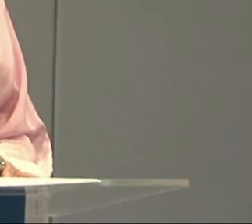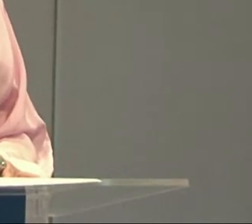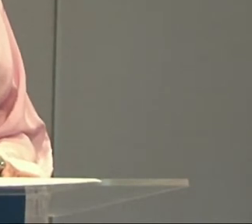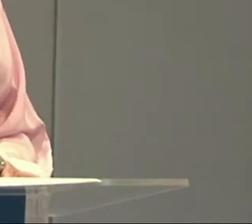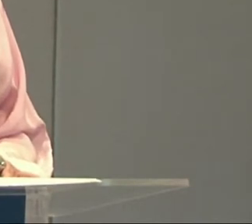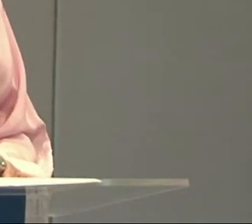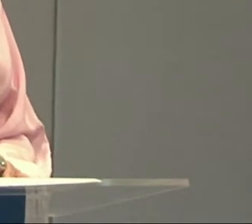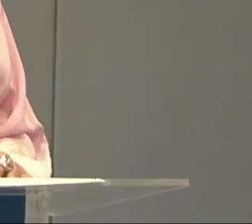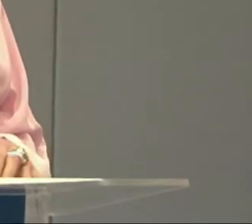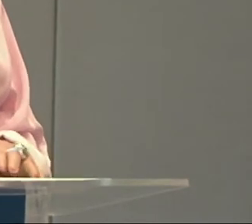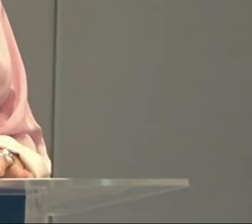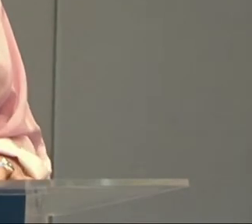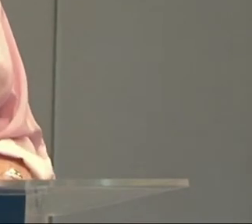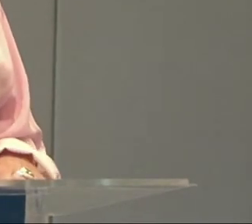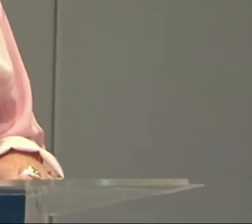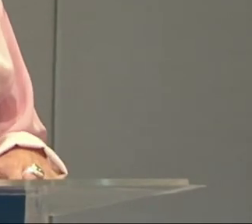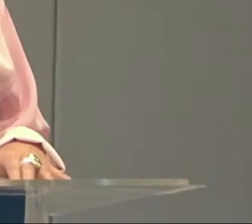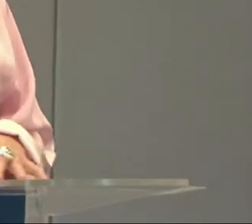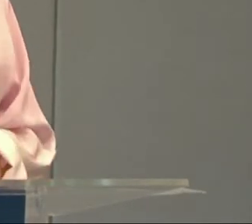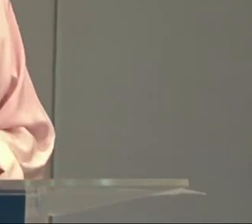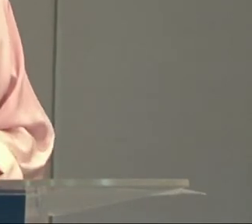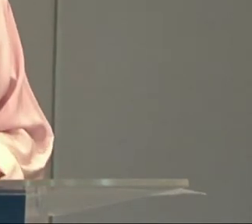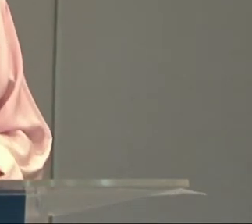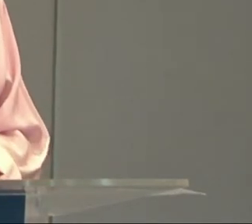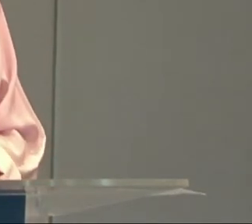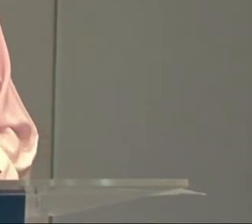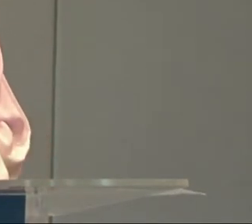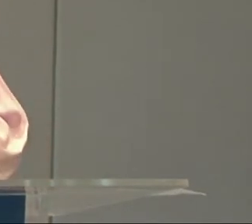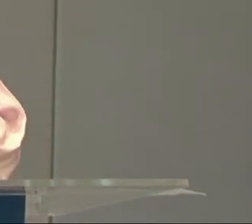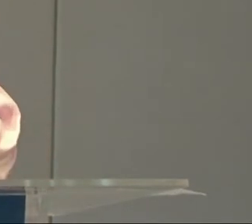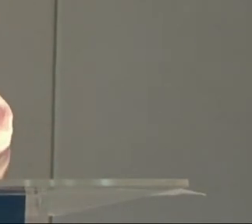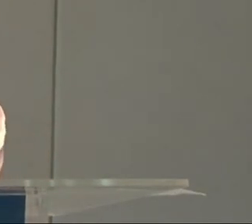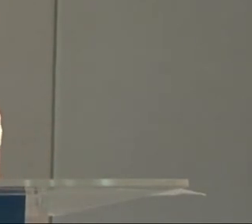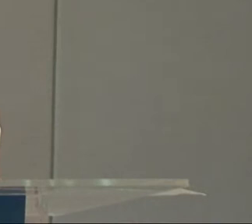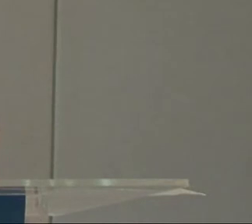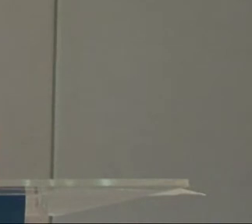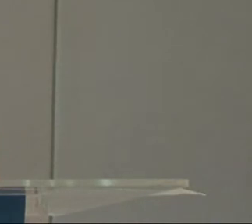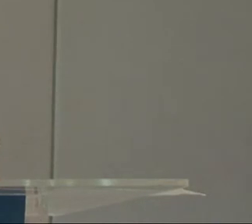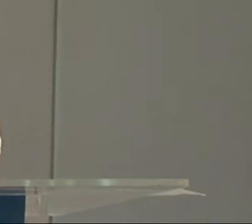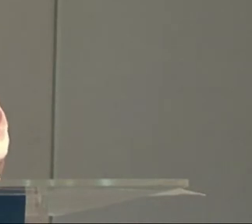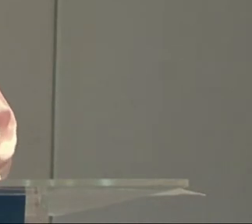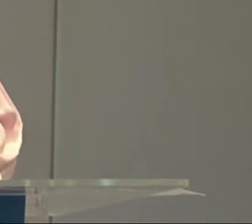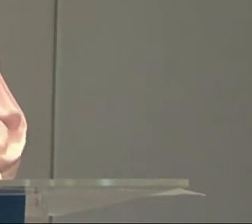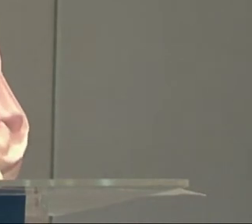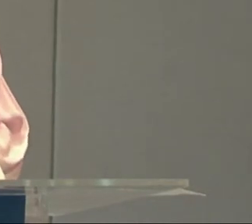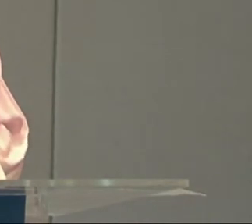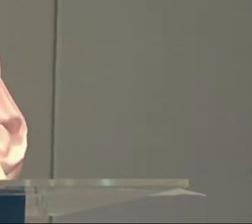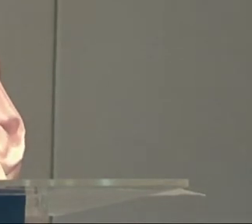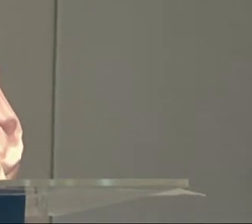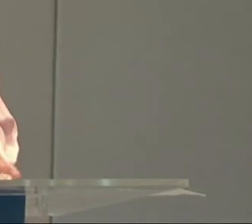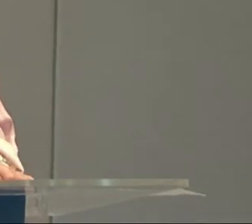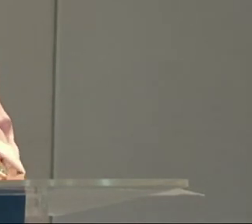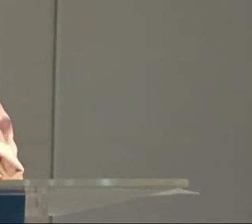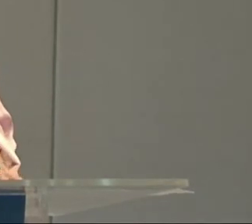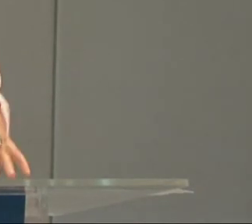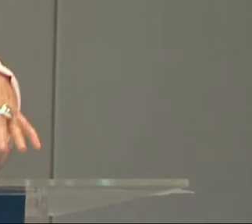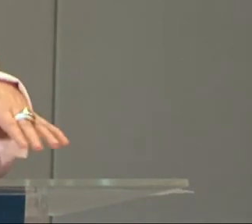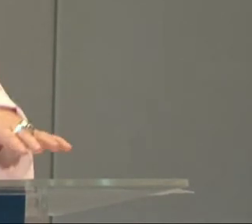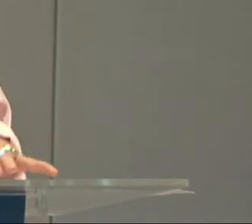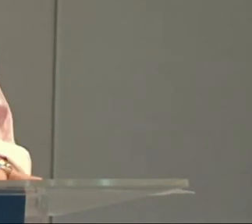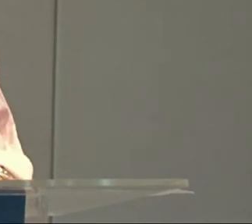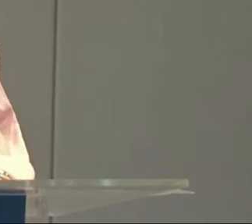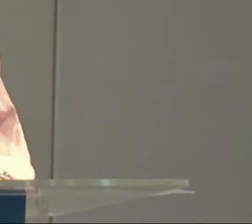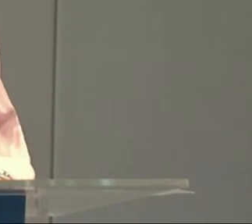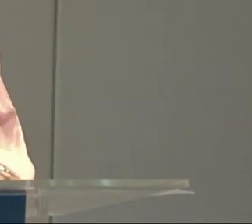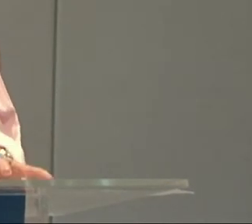o resultado significa para o Brasil. Fazemos isso em três áreas: a política interna, a